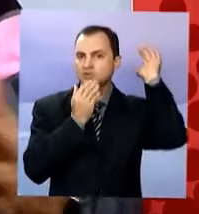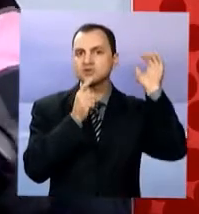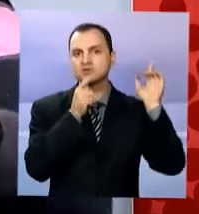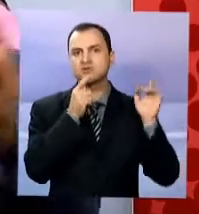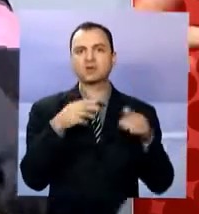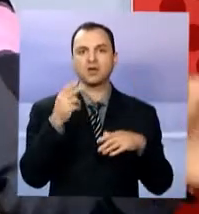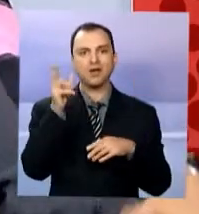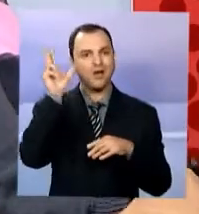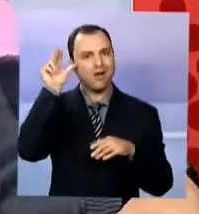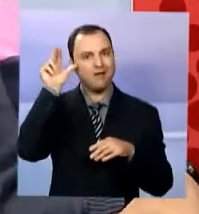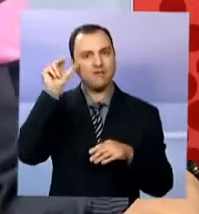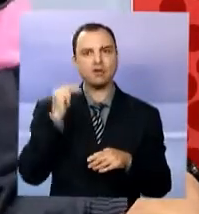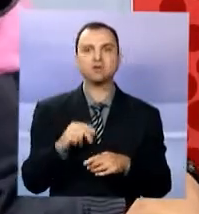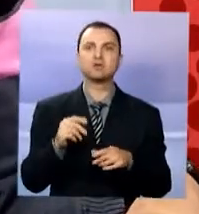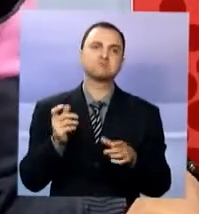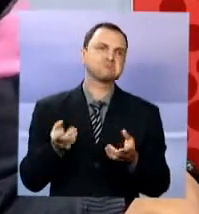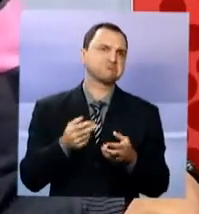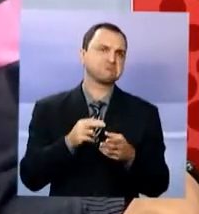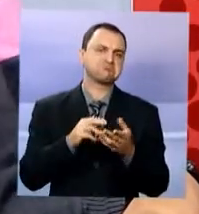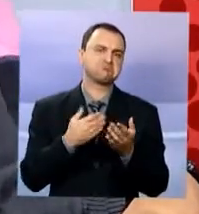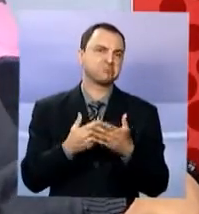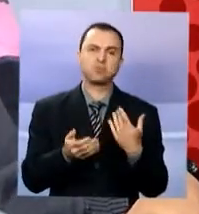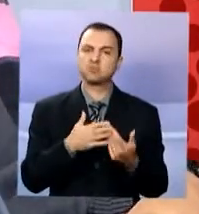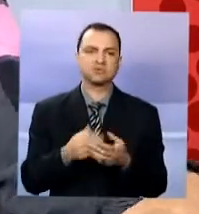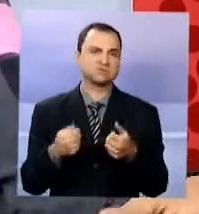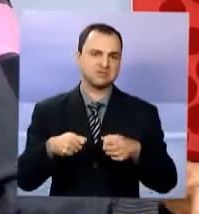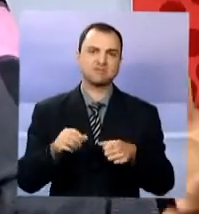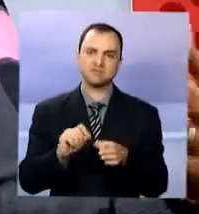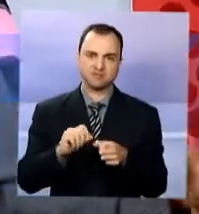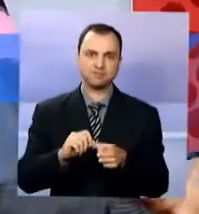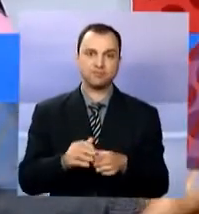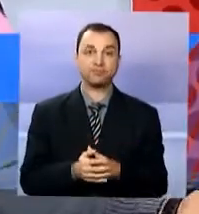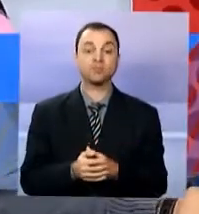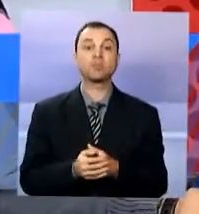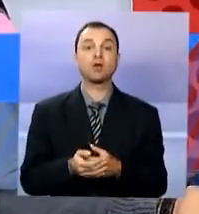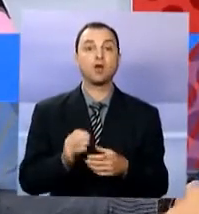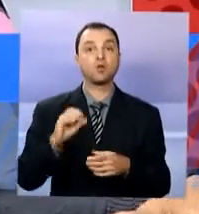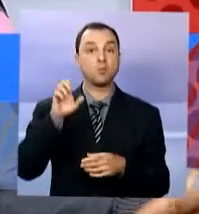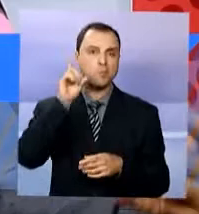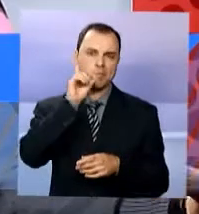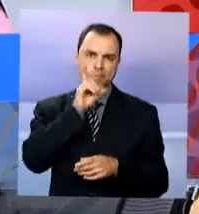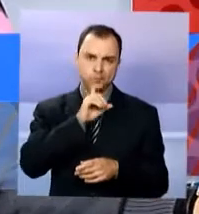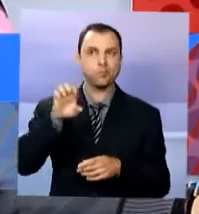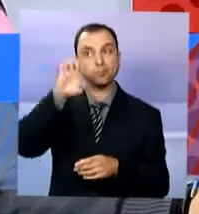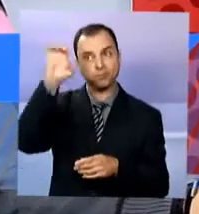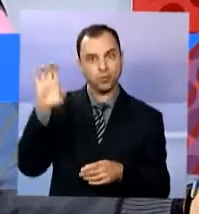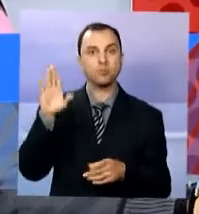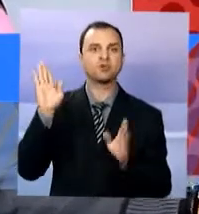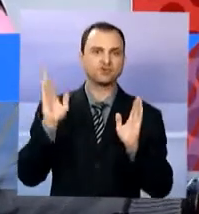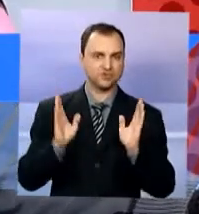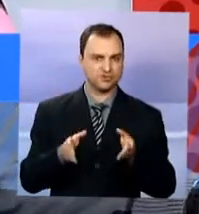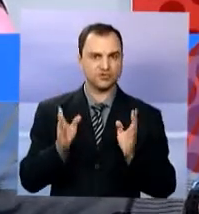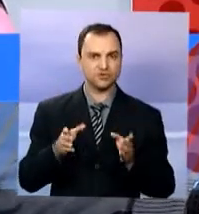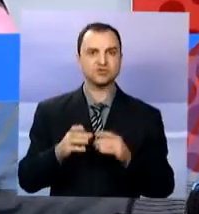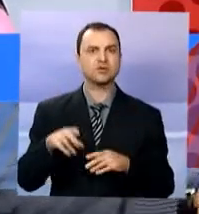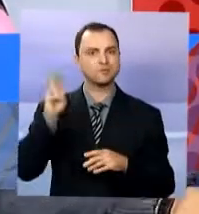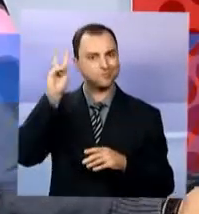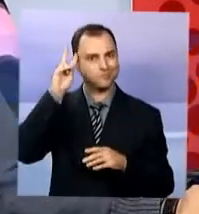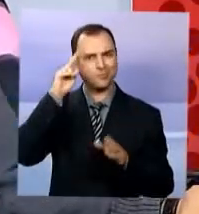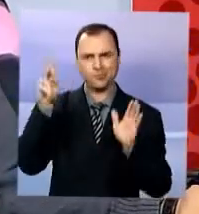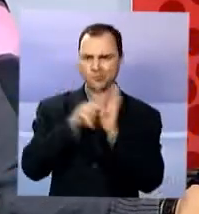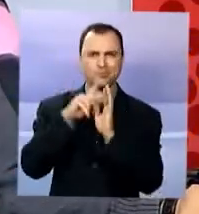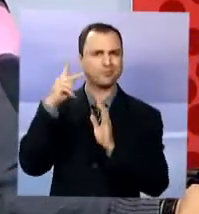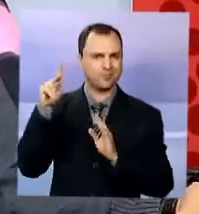eles usavam cavalo para o que precisavam fazer eu nosso Estados Unidos são um país que que tá na Cultura